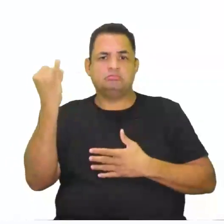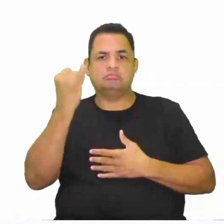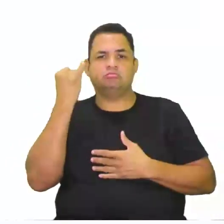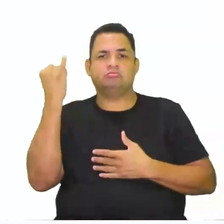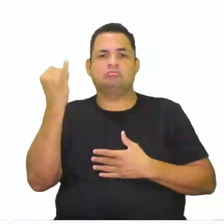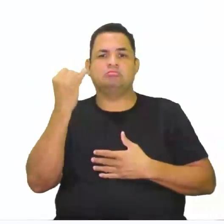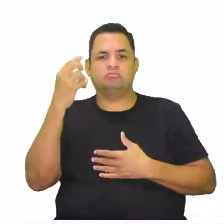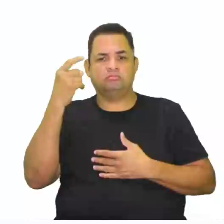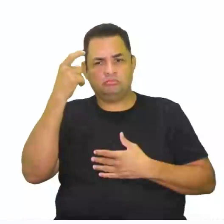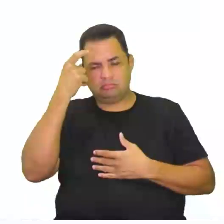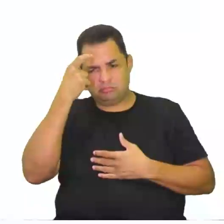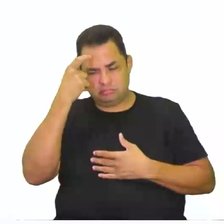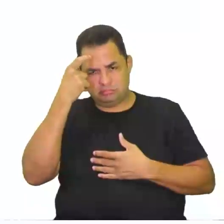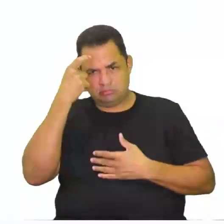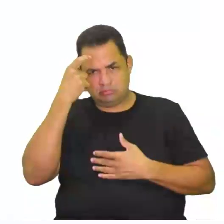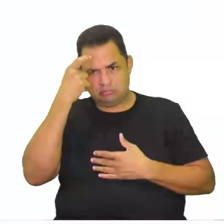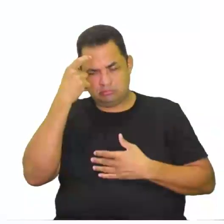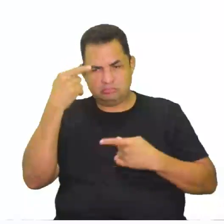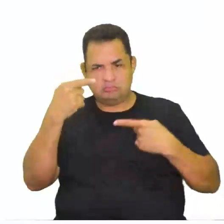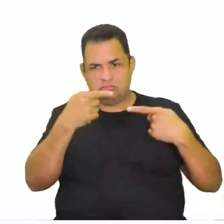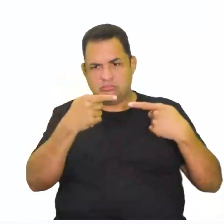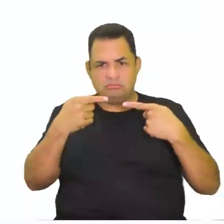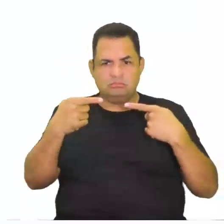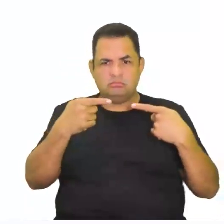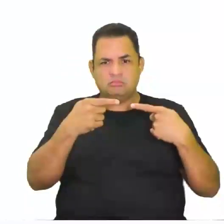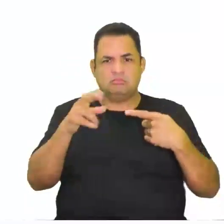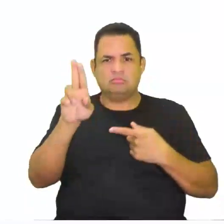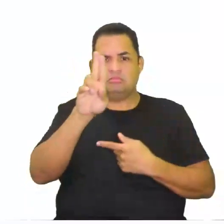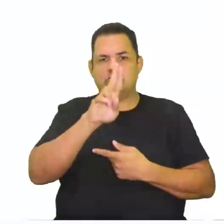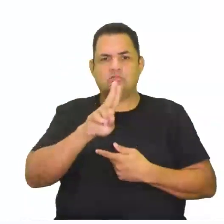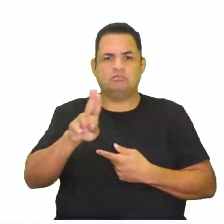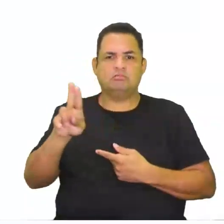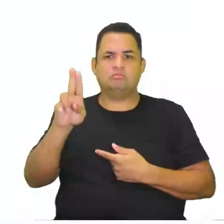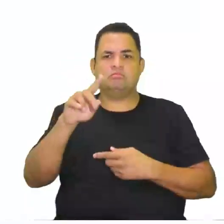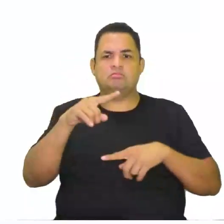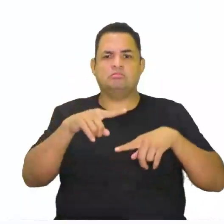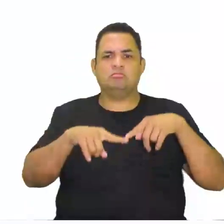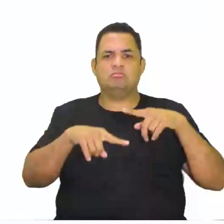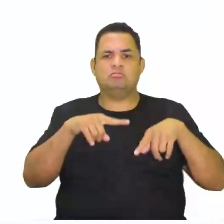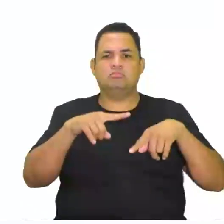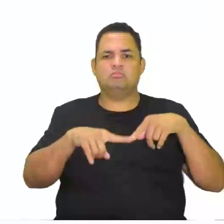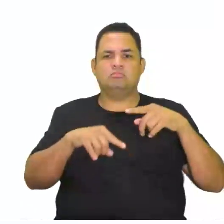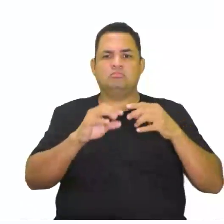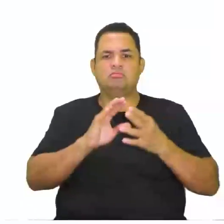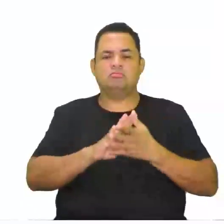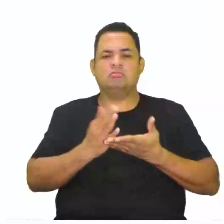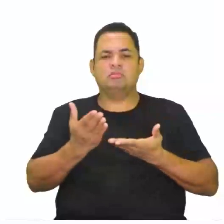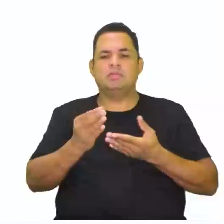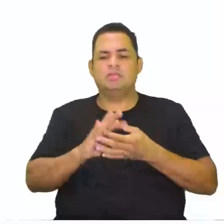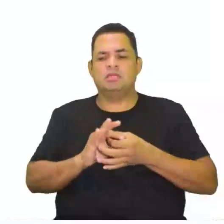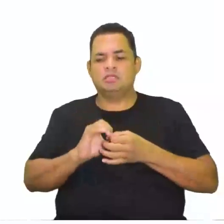essa consciência com relação ao uso de materiais descartáveis.